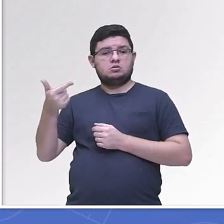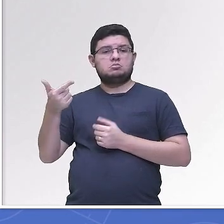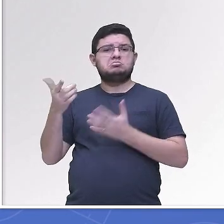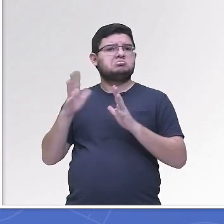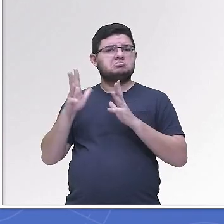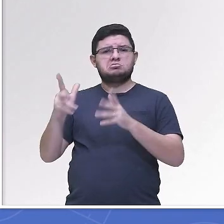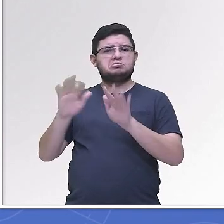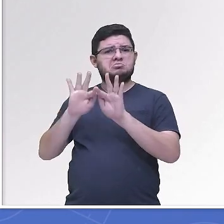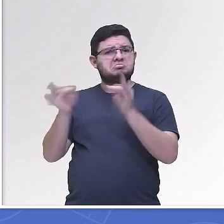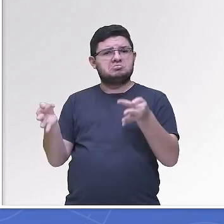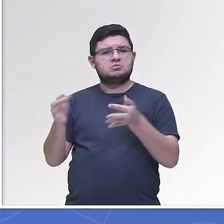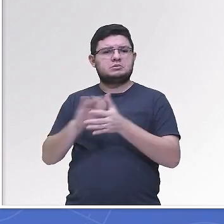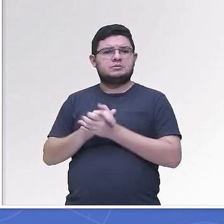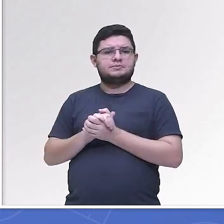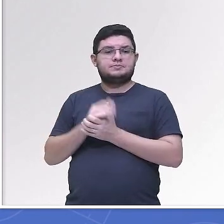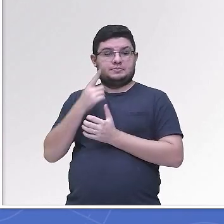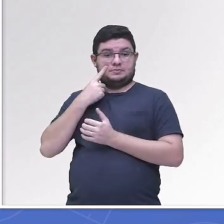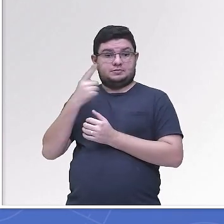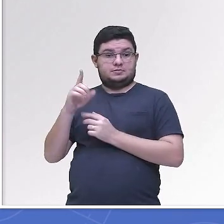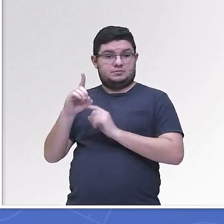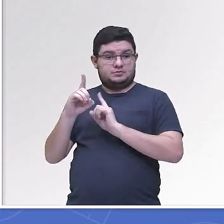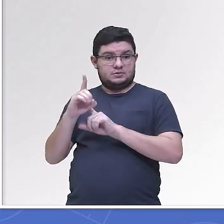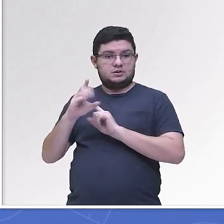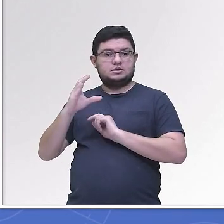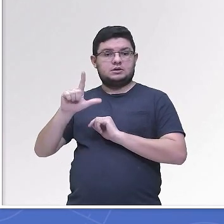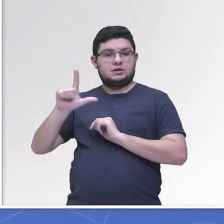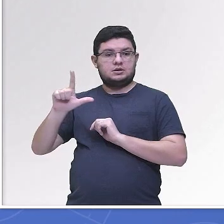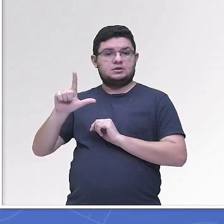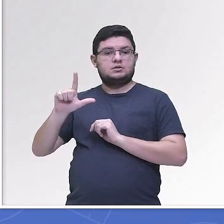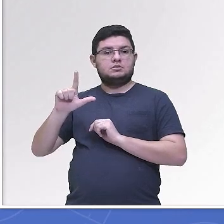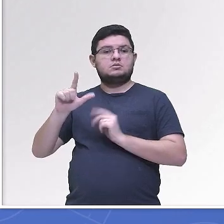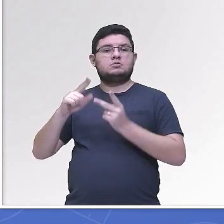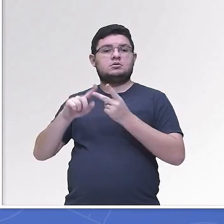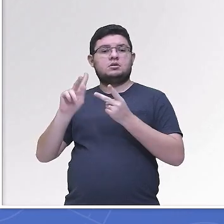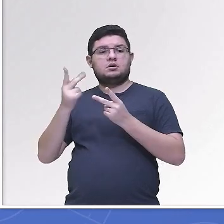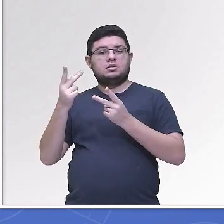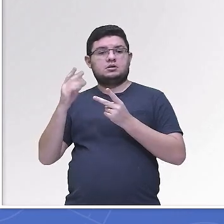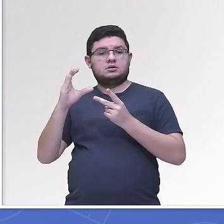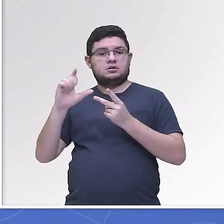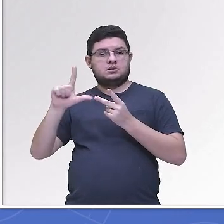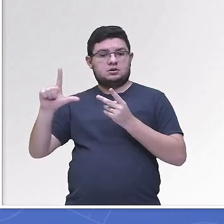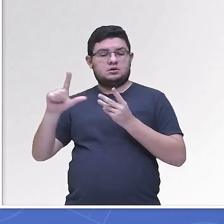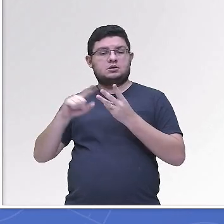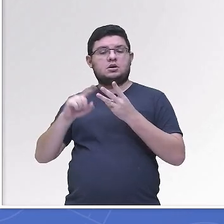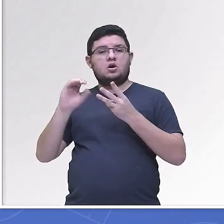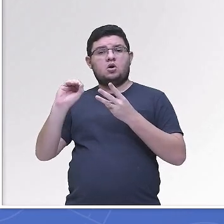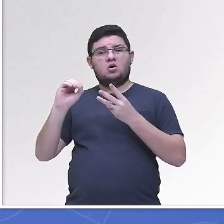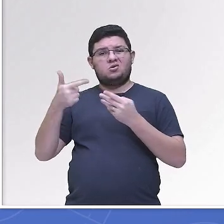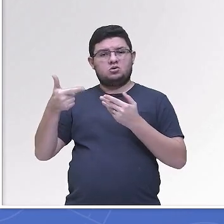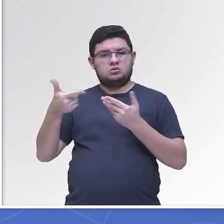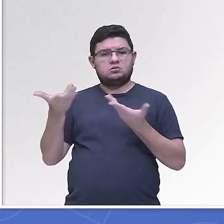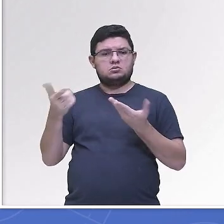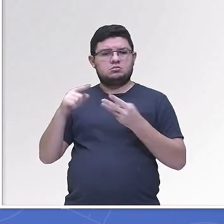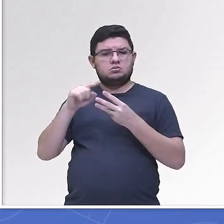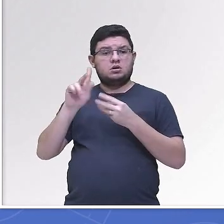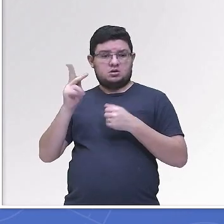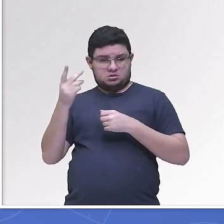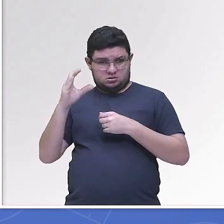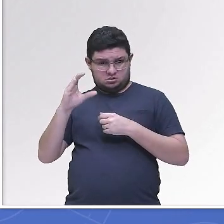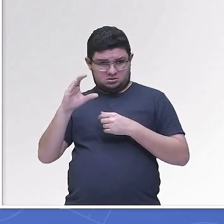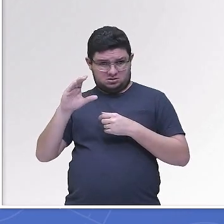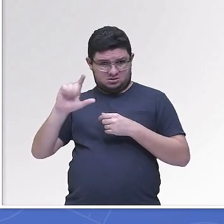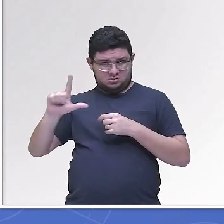simples. Na letra D tem Cl2, HCl e O2. HCl é uma substância composta,